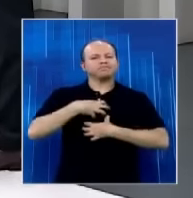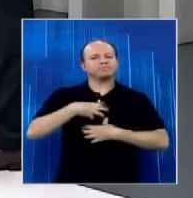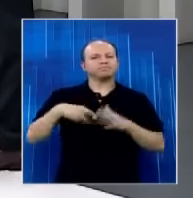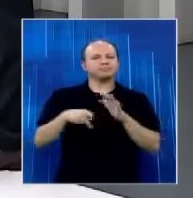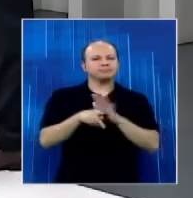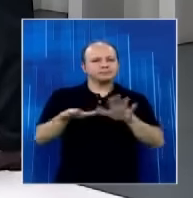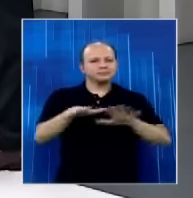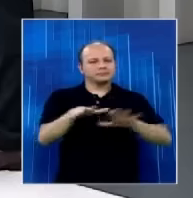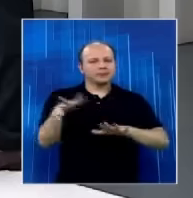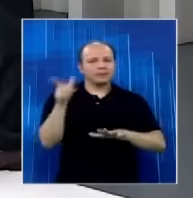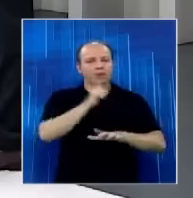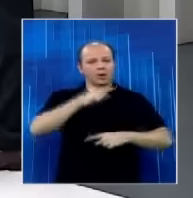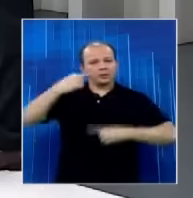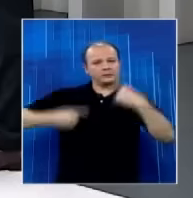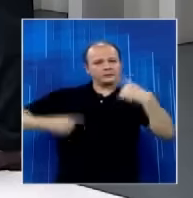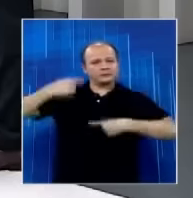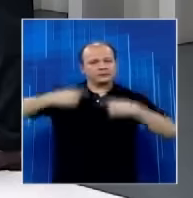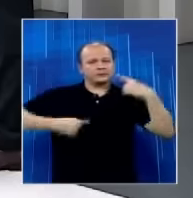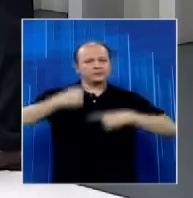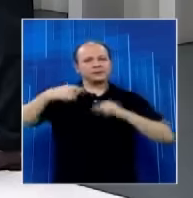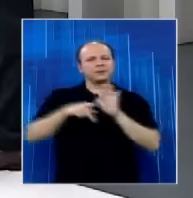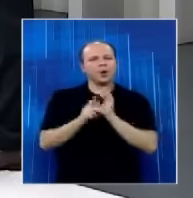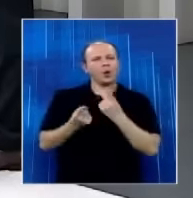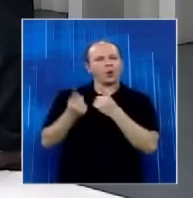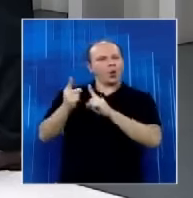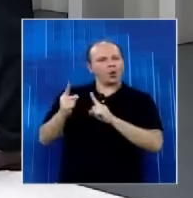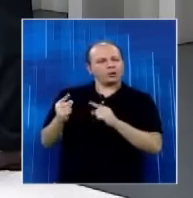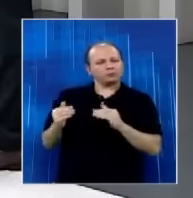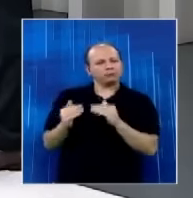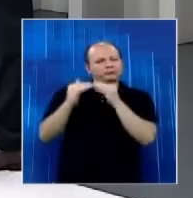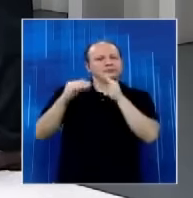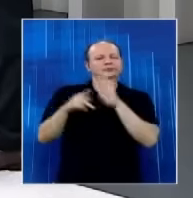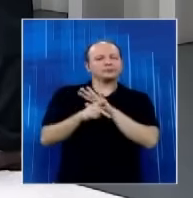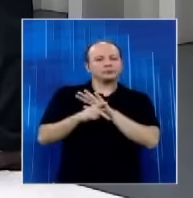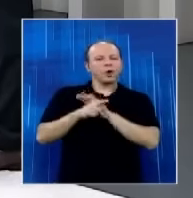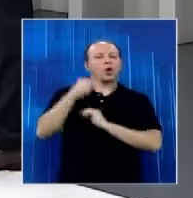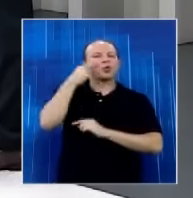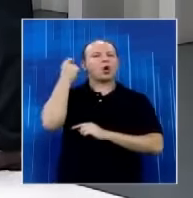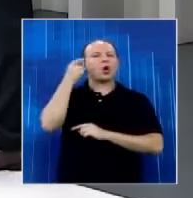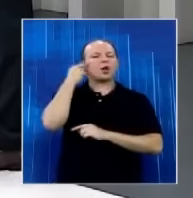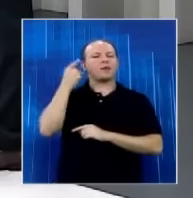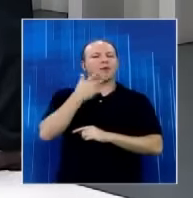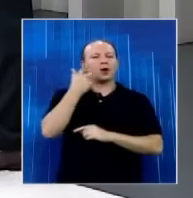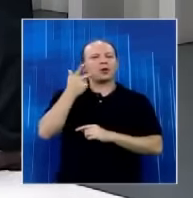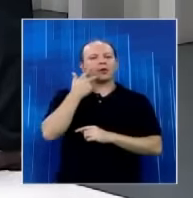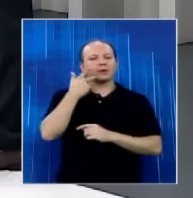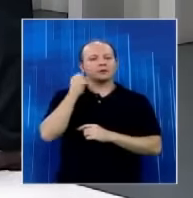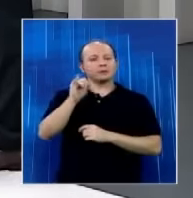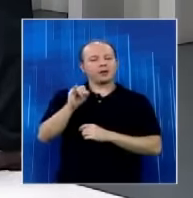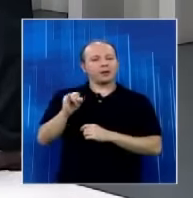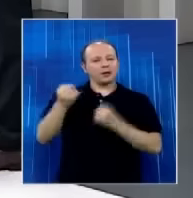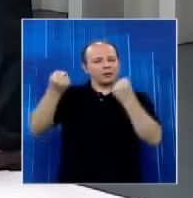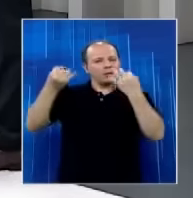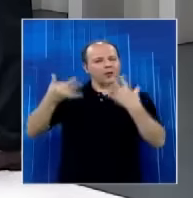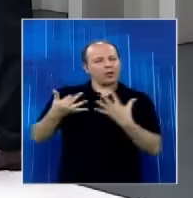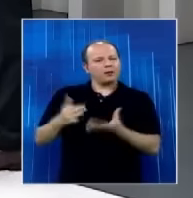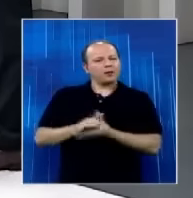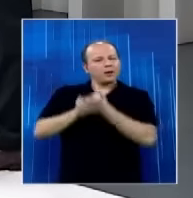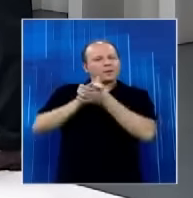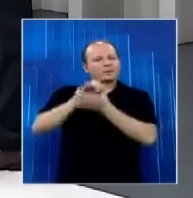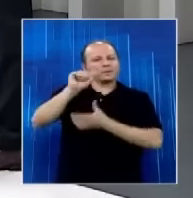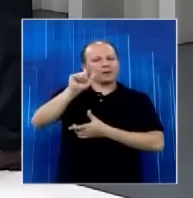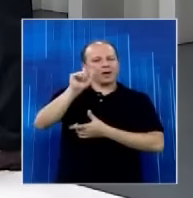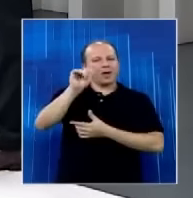maior debate, aí contra e a favor, foi quando o Dória disse que ele fez elogios explícitos a